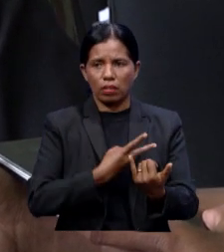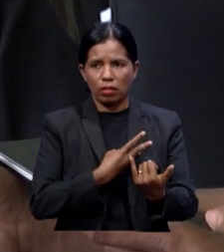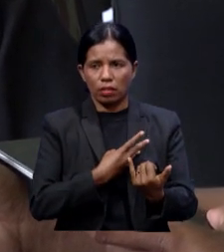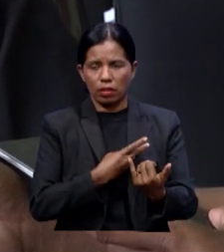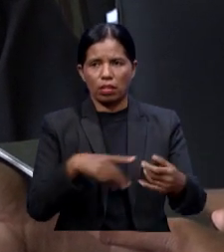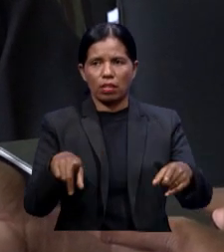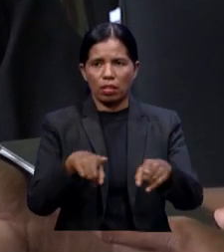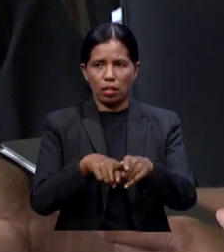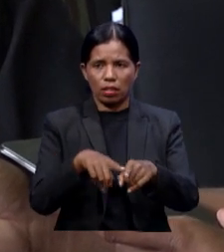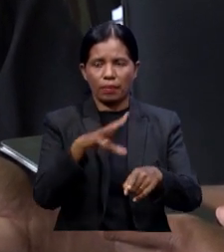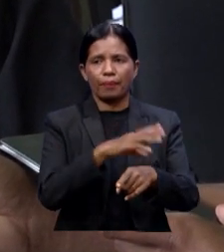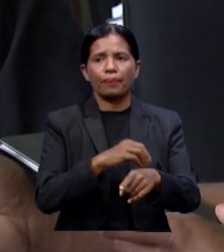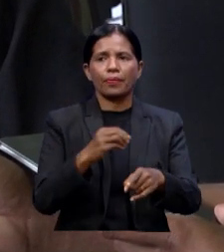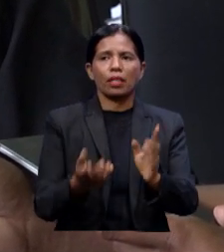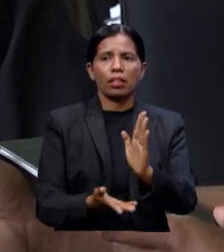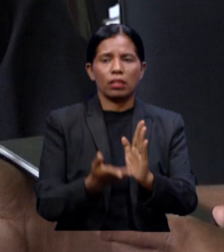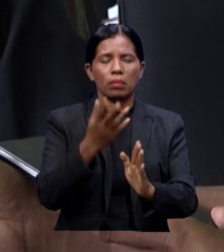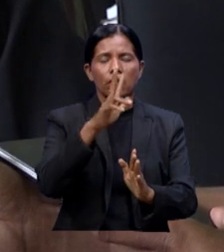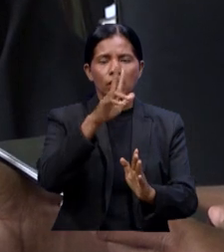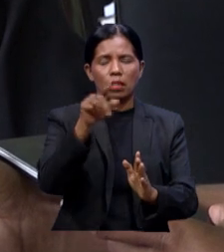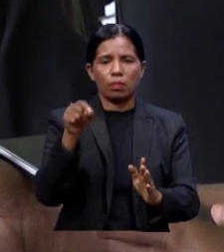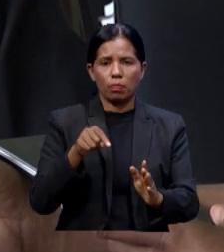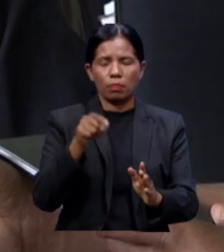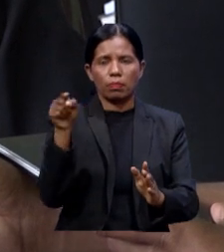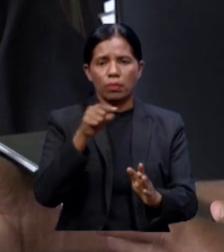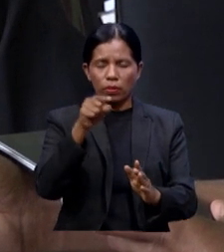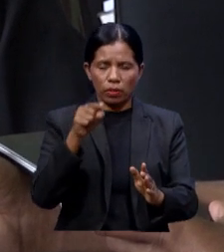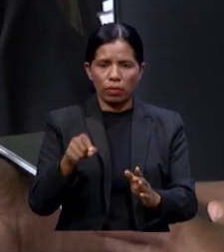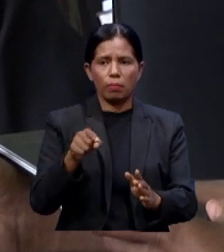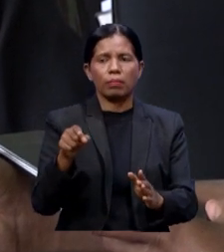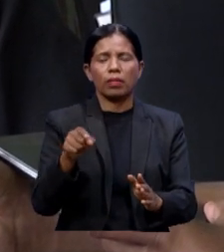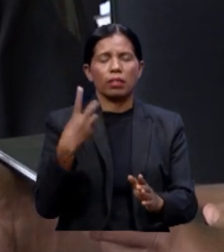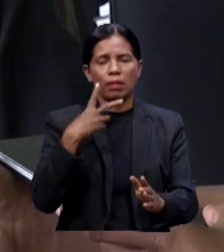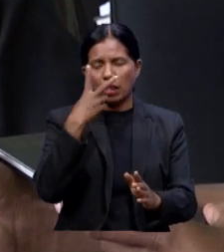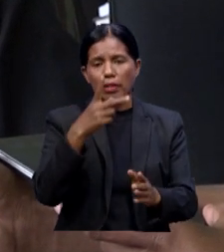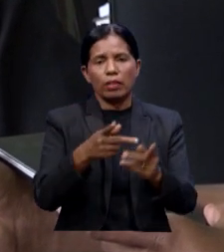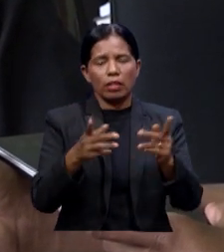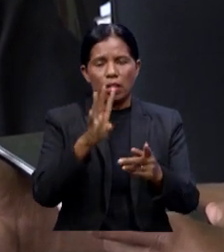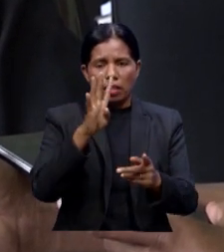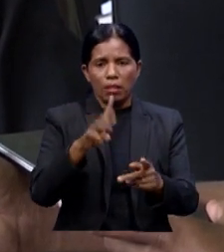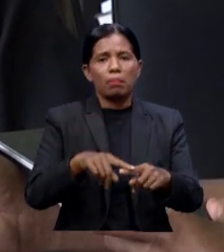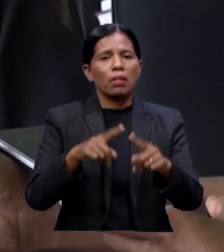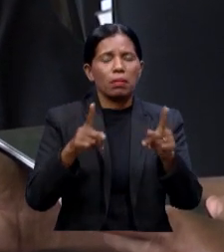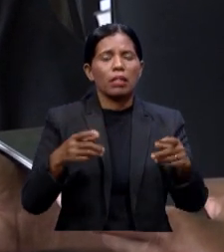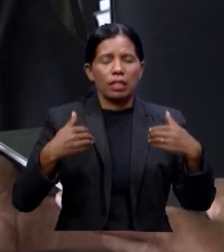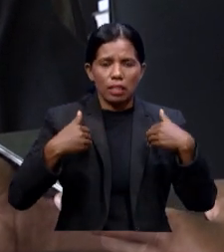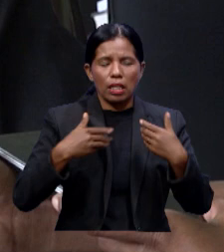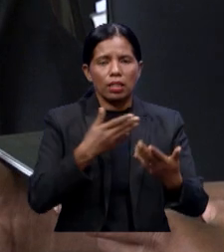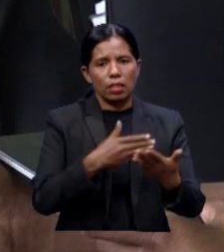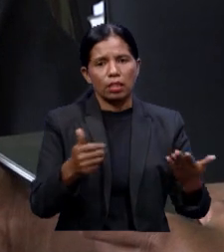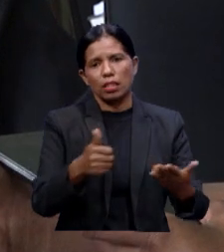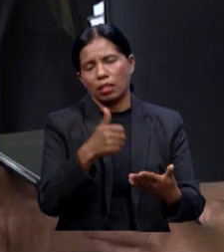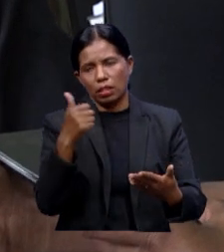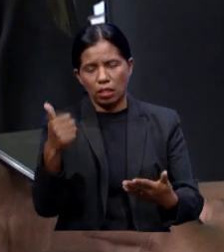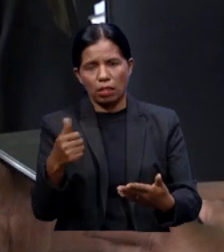comparo o dezembro 0.6 sa ba 3.2%, se tare ba item hate ni ladung sa namai be ia especulação folim balo. Ya,